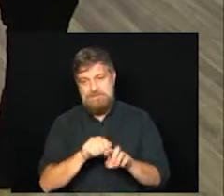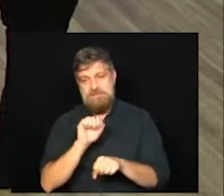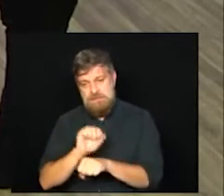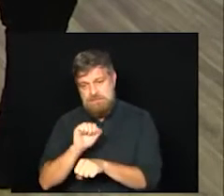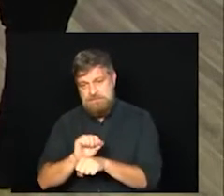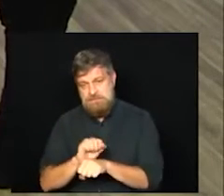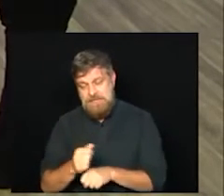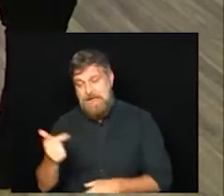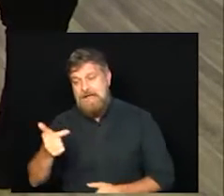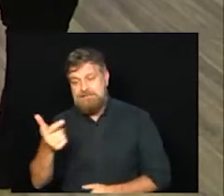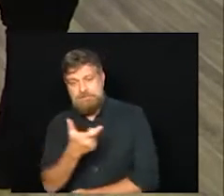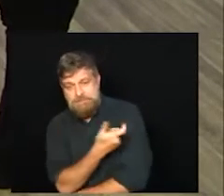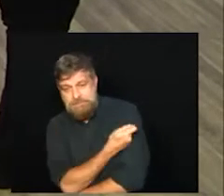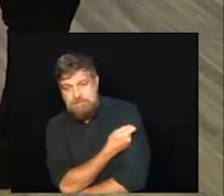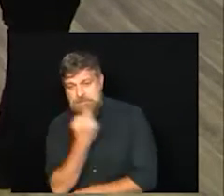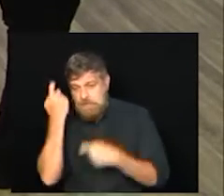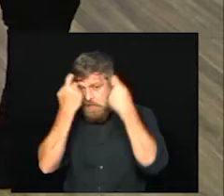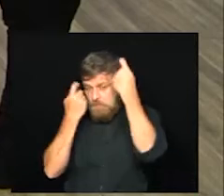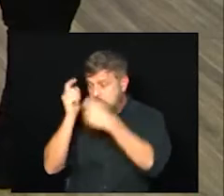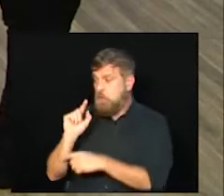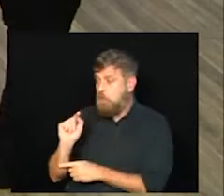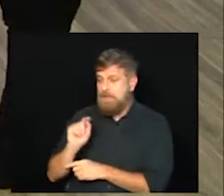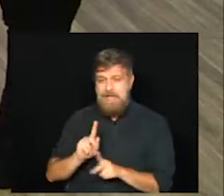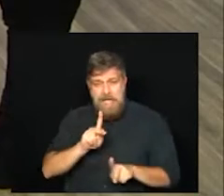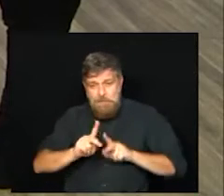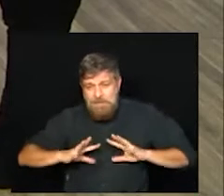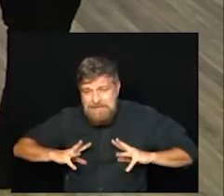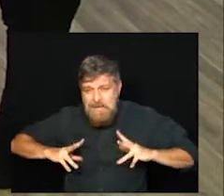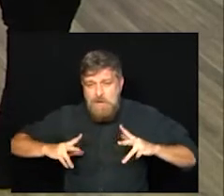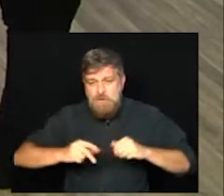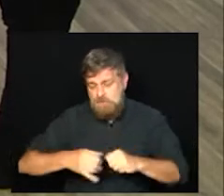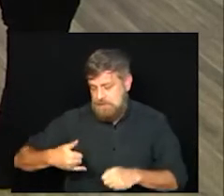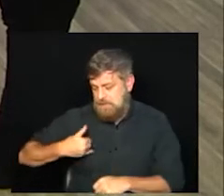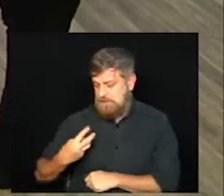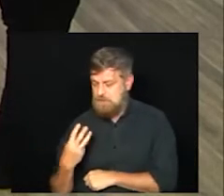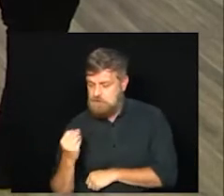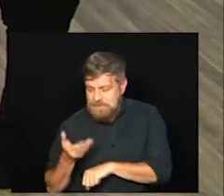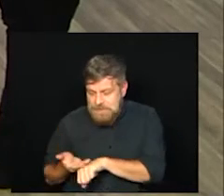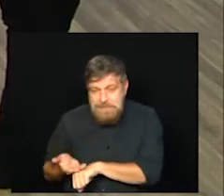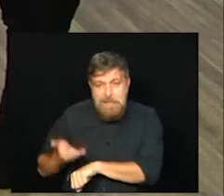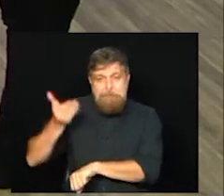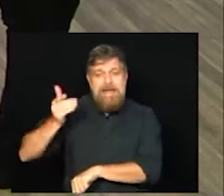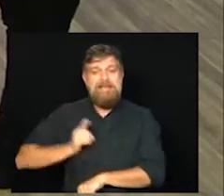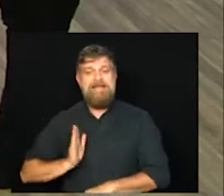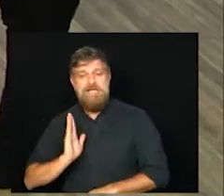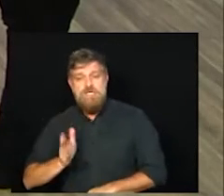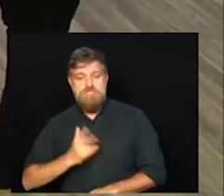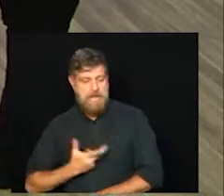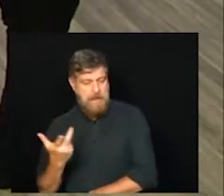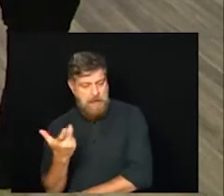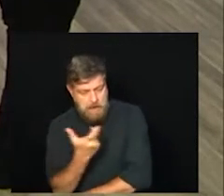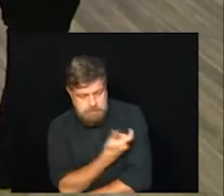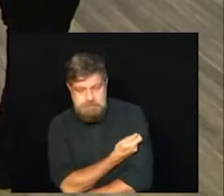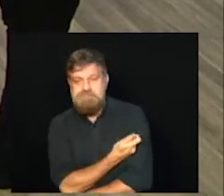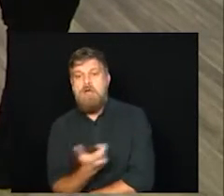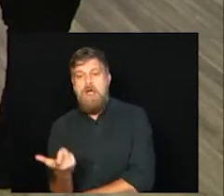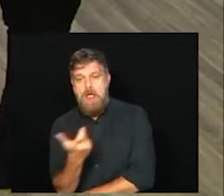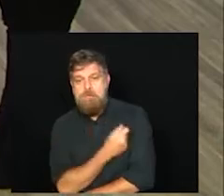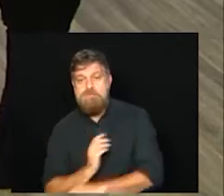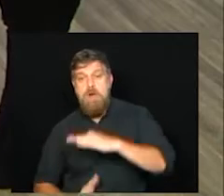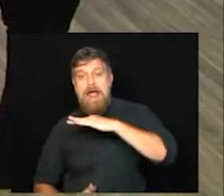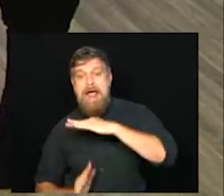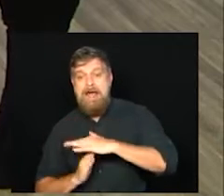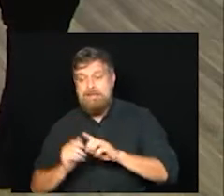A preocupação é que toda a população com mais de 30 anos esteja vacinado até novembro,